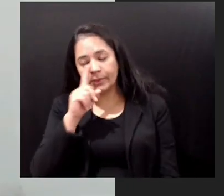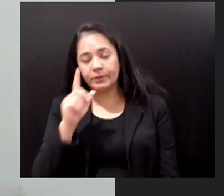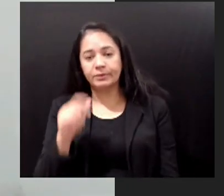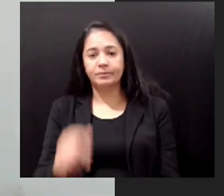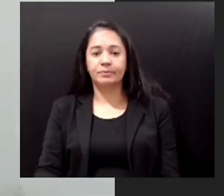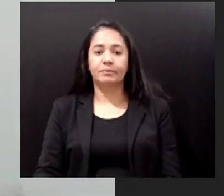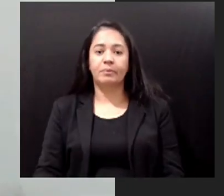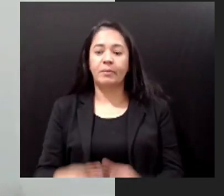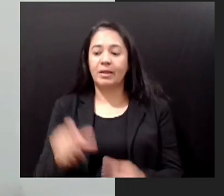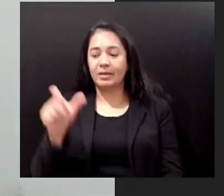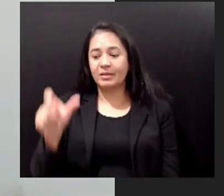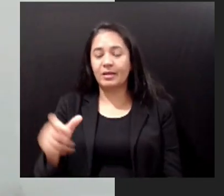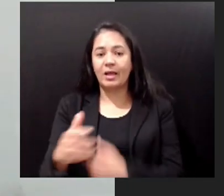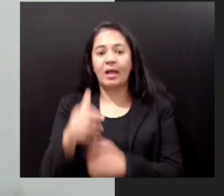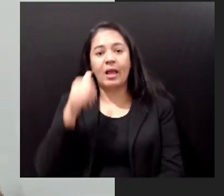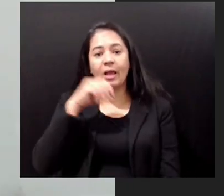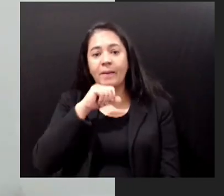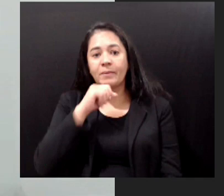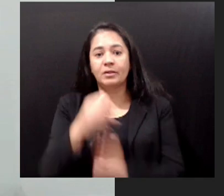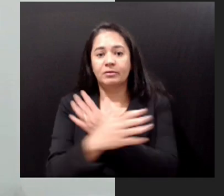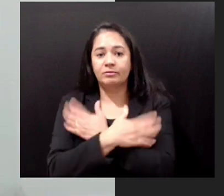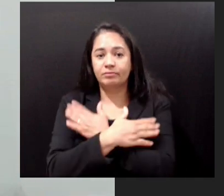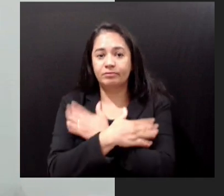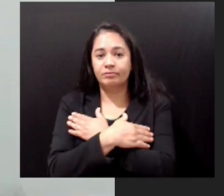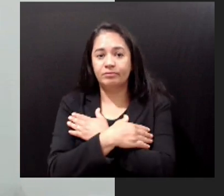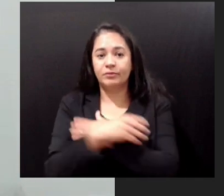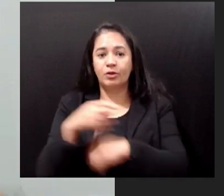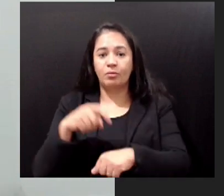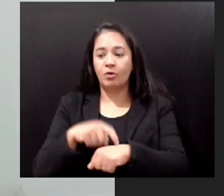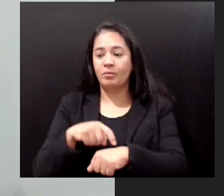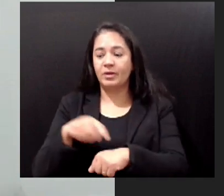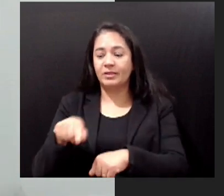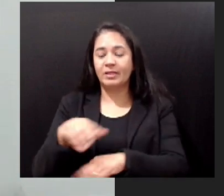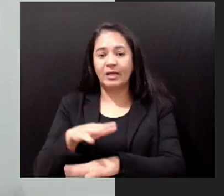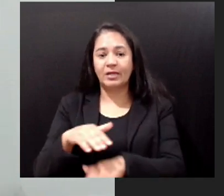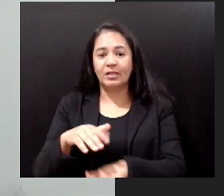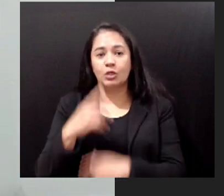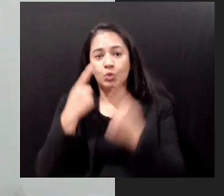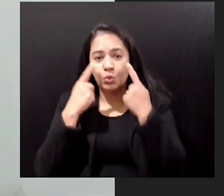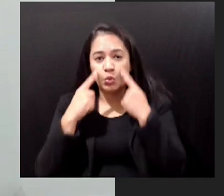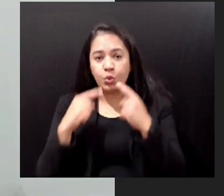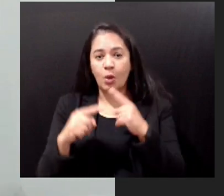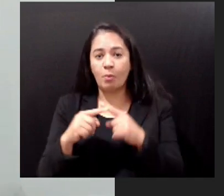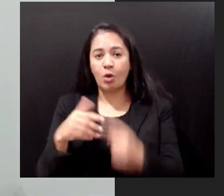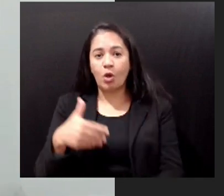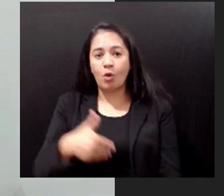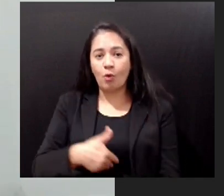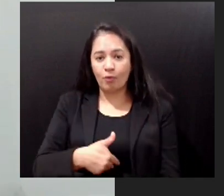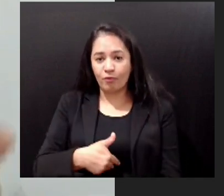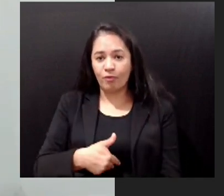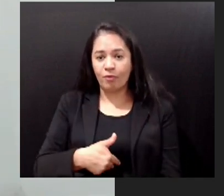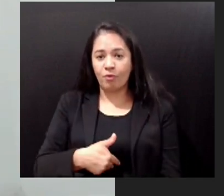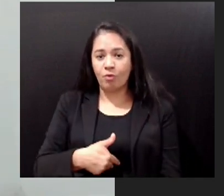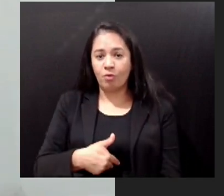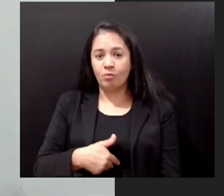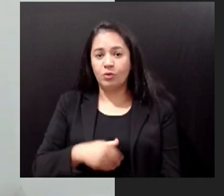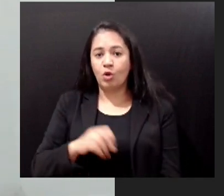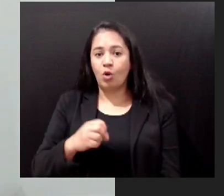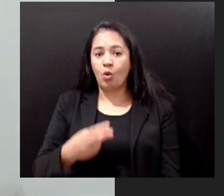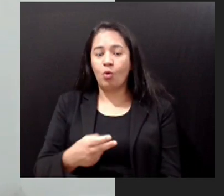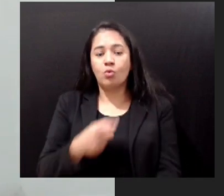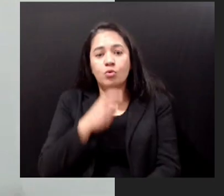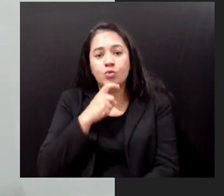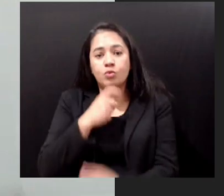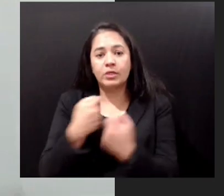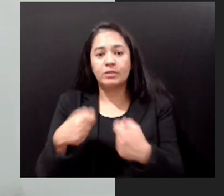estar desempregada, nos momentos em que essa criança chorar porque ela está com fome, ou se ela sentir frio e ela precisar de